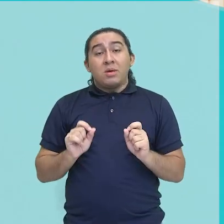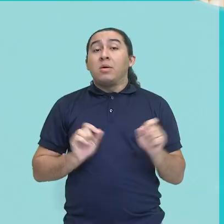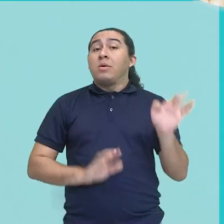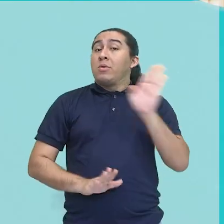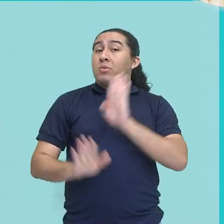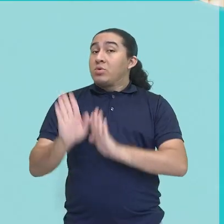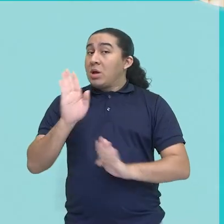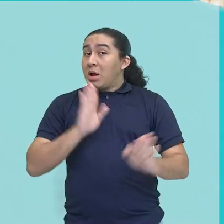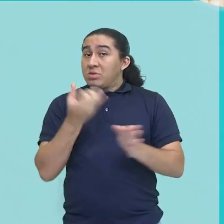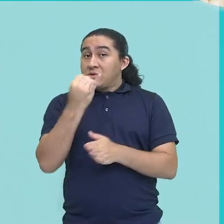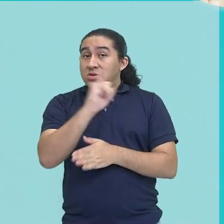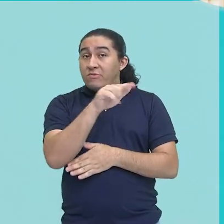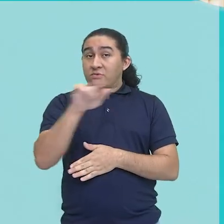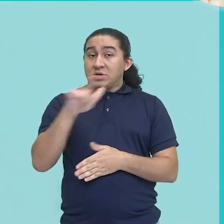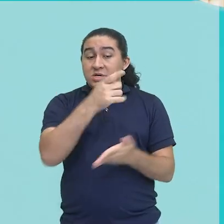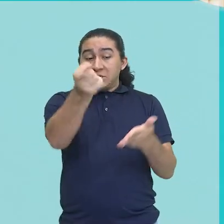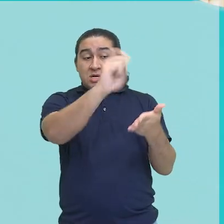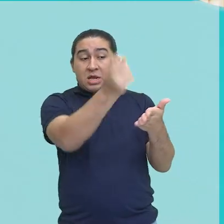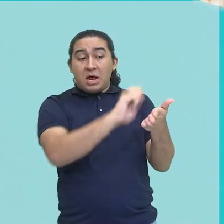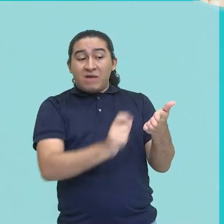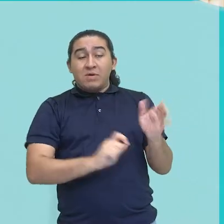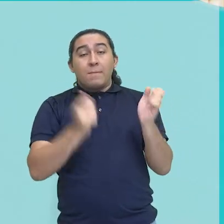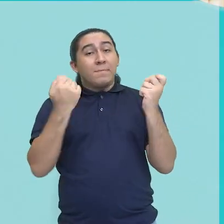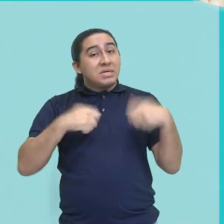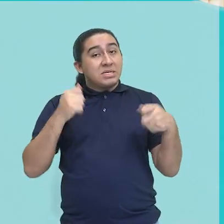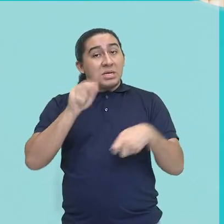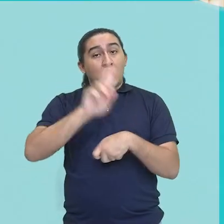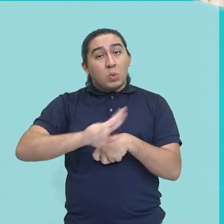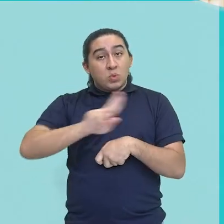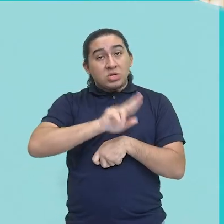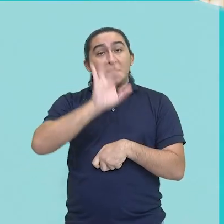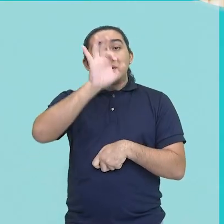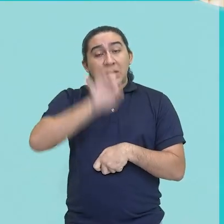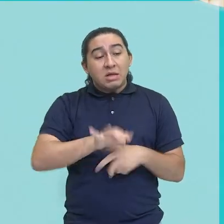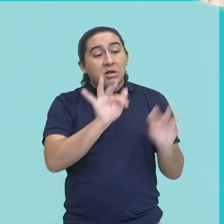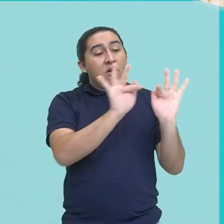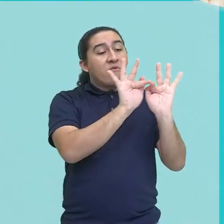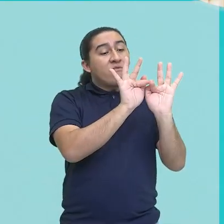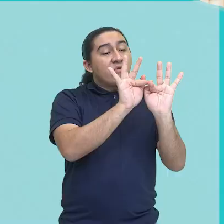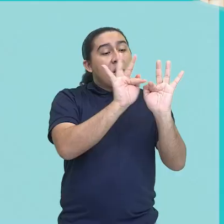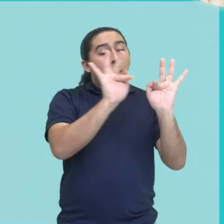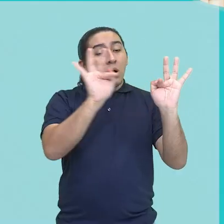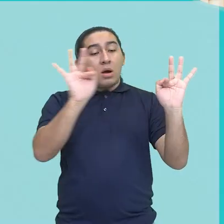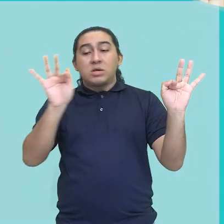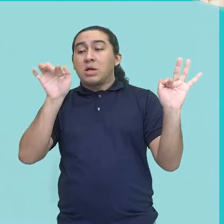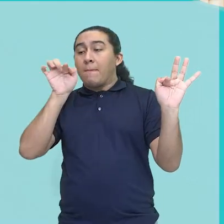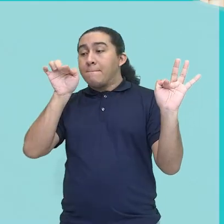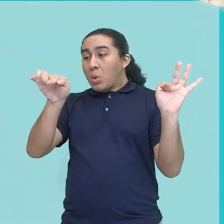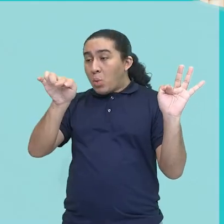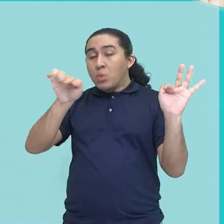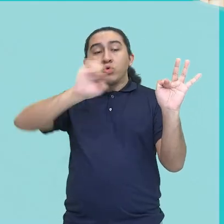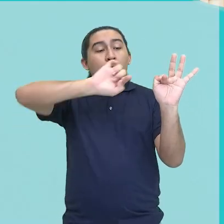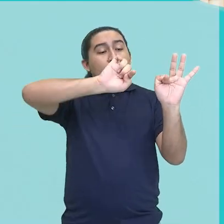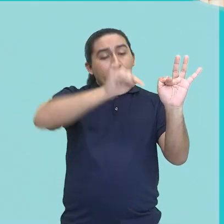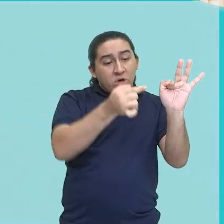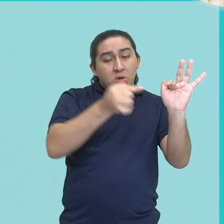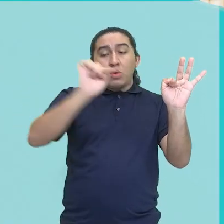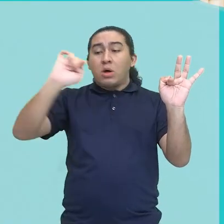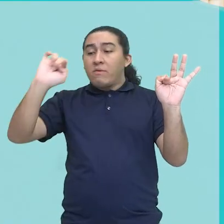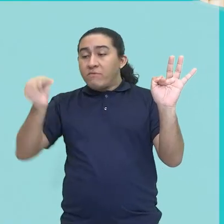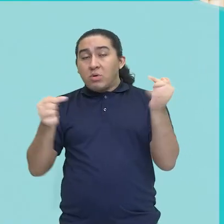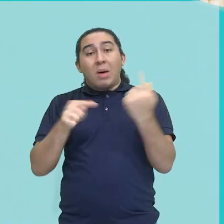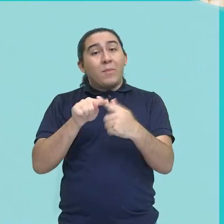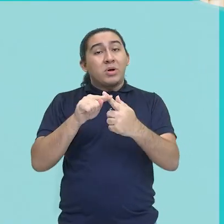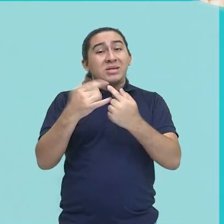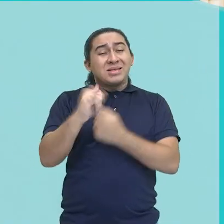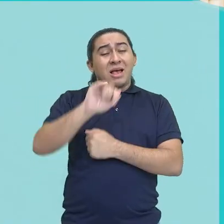cuidado ao escrever, né? Tem que usar a pontuação correta. Às vezes, uma vírgula muda totalmente